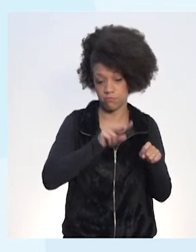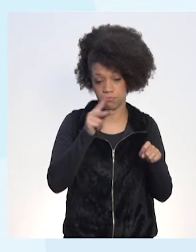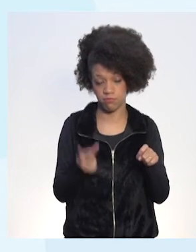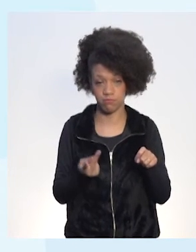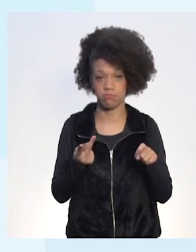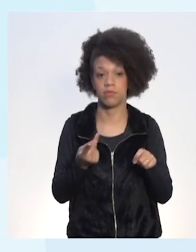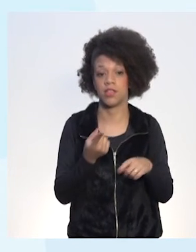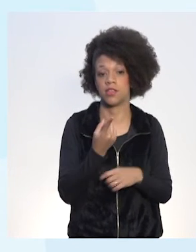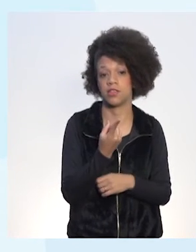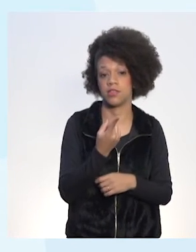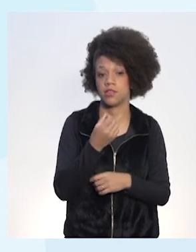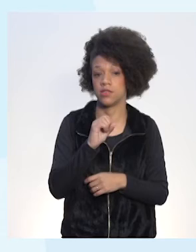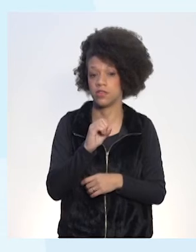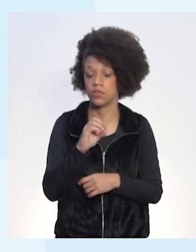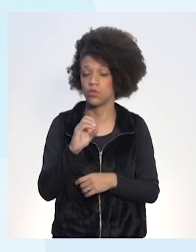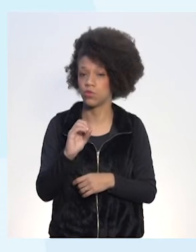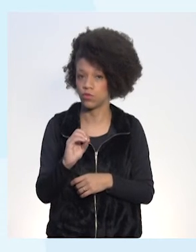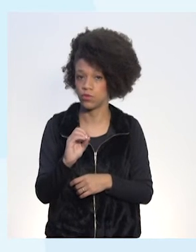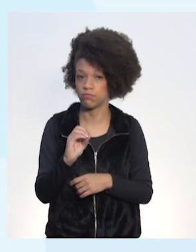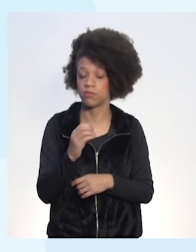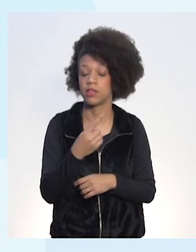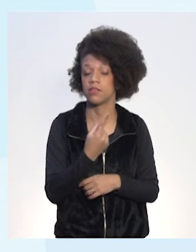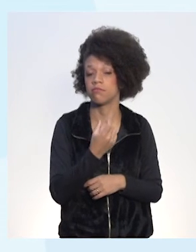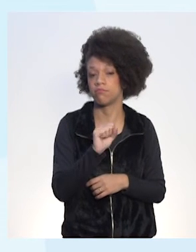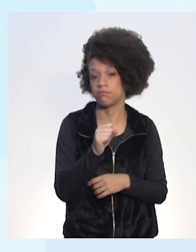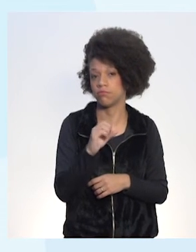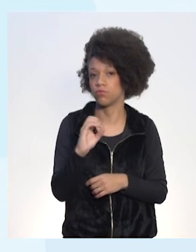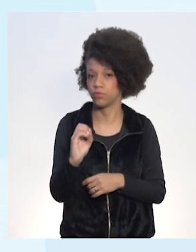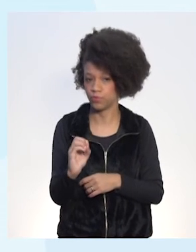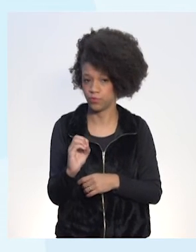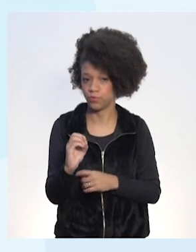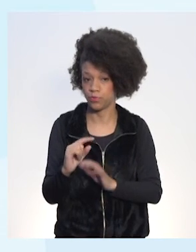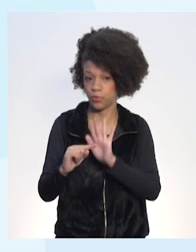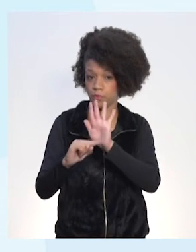uma subtração. Que eu estou subtraindo